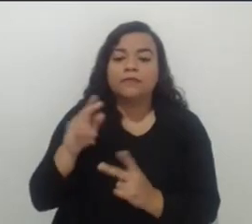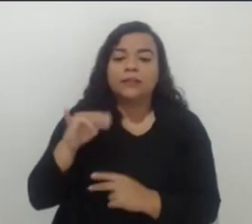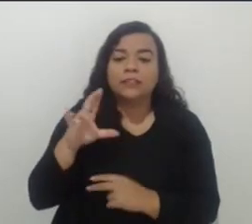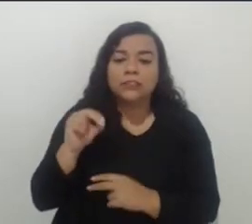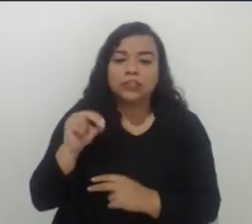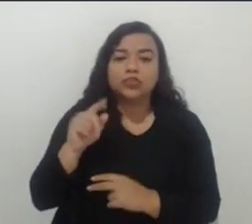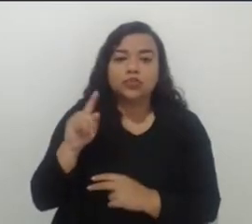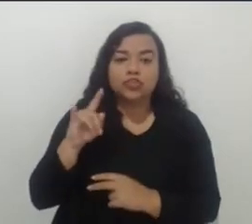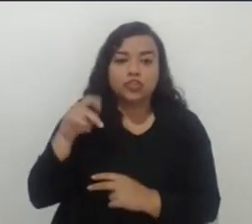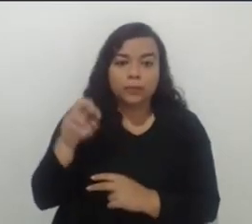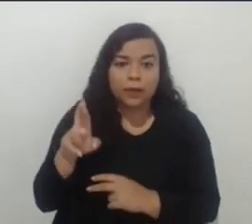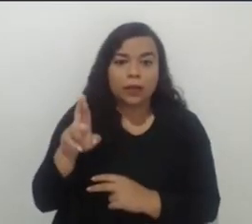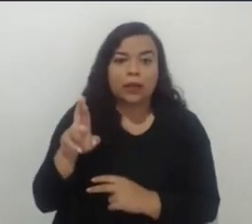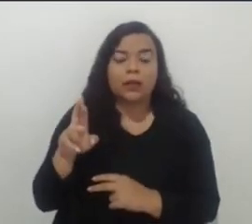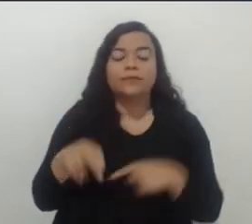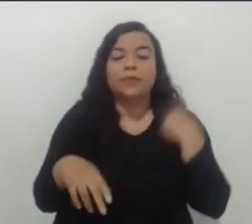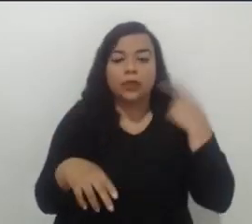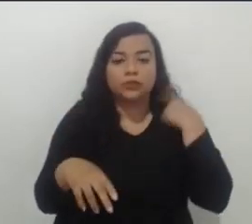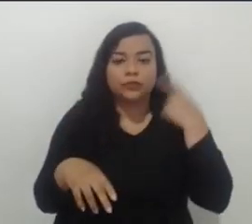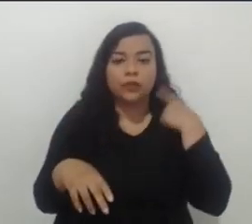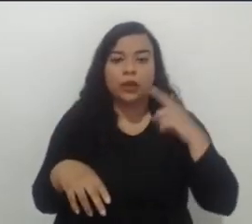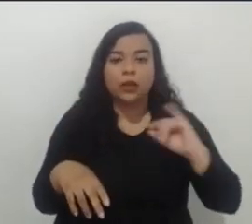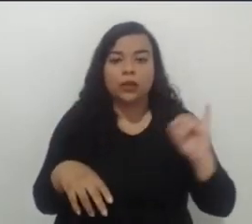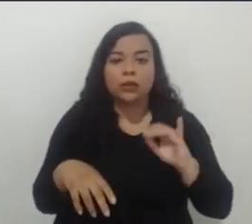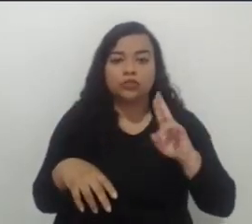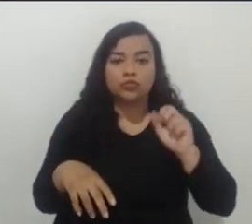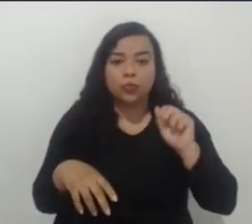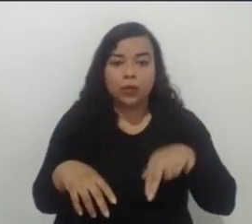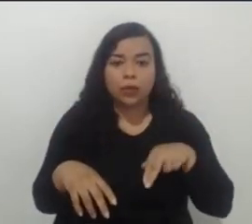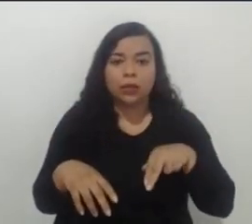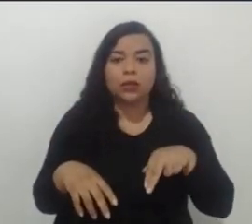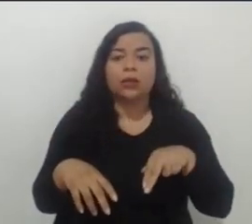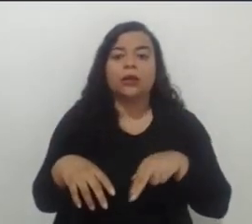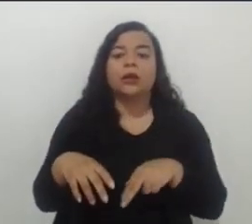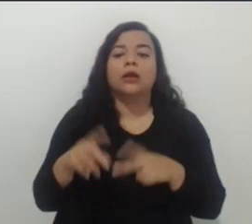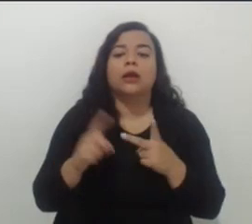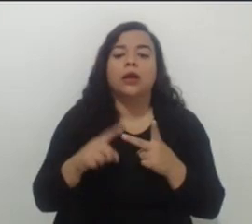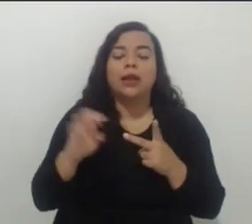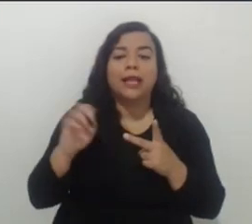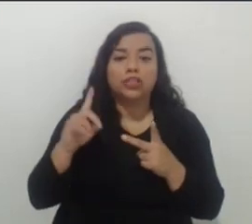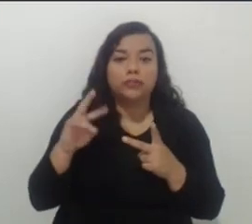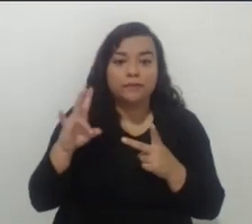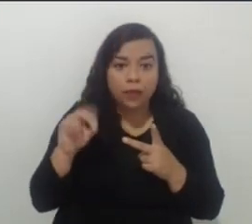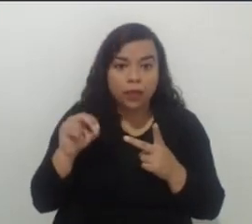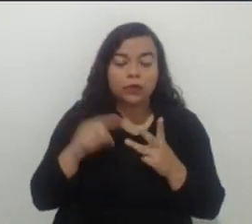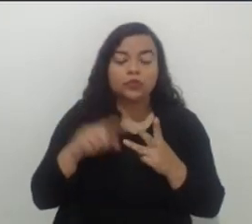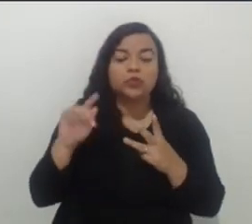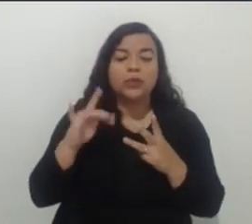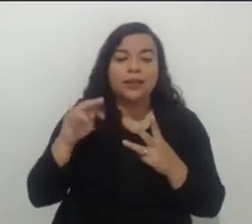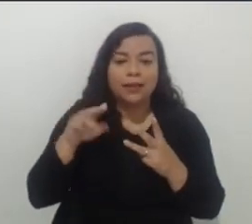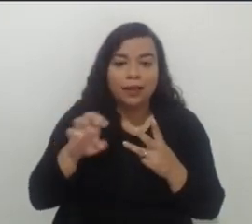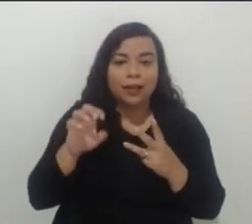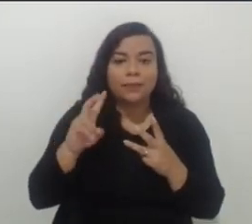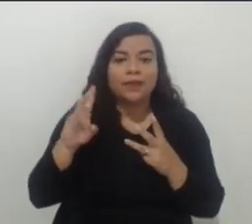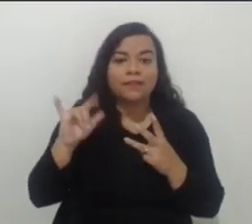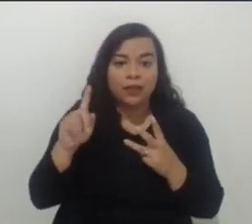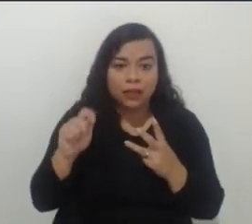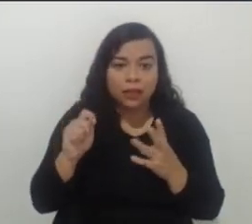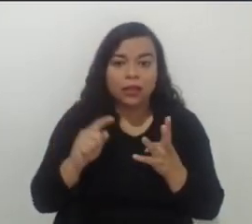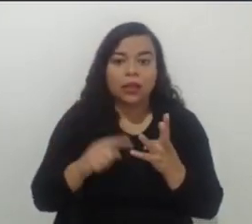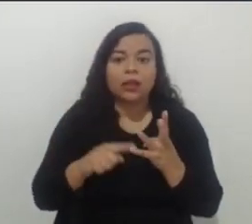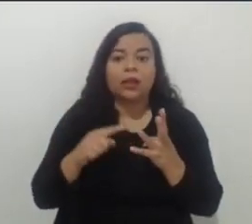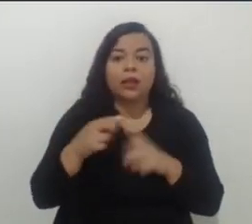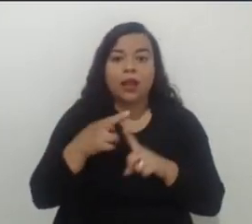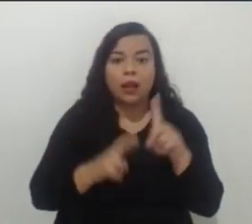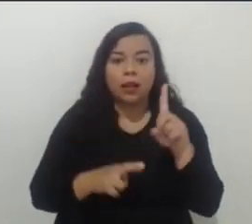outros, advogado João Diego de Leon, Edivaldo Soares Neto, Guilherme Veiga Chaves, da relatoria